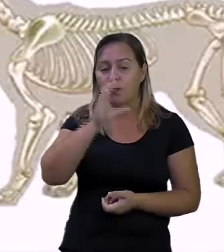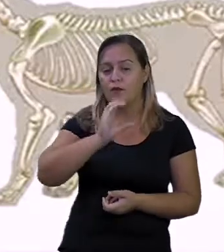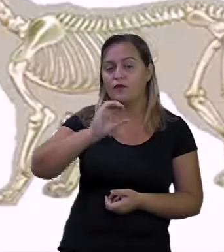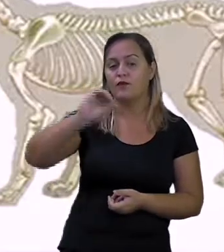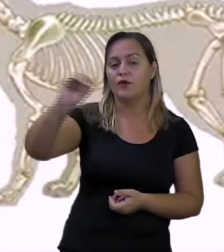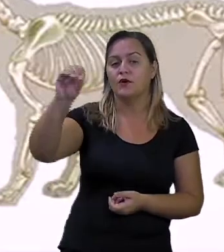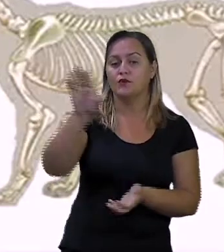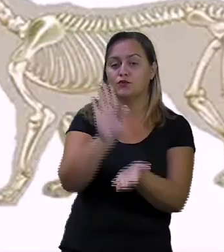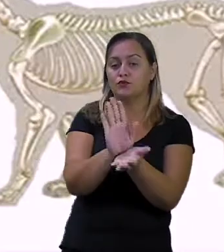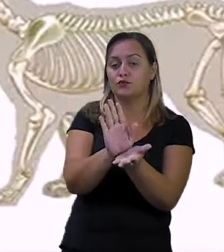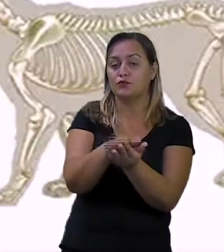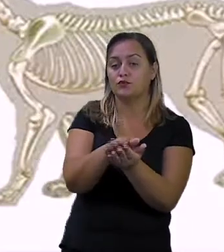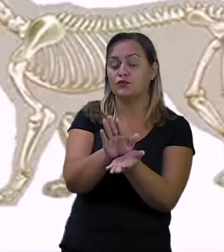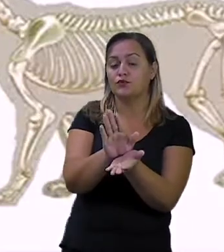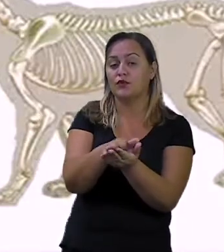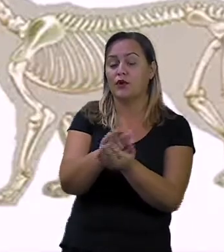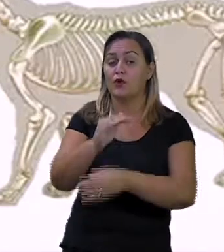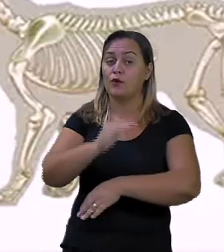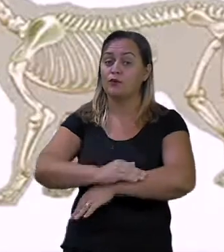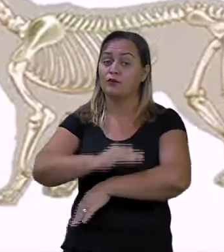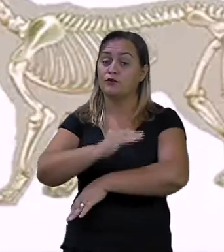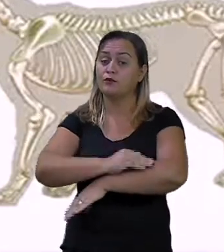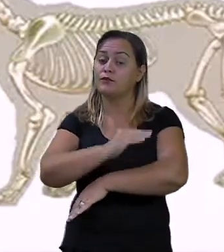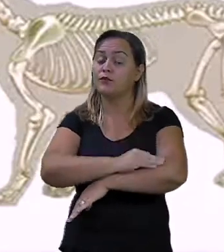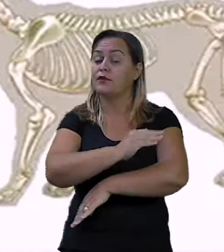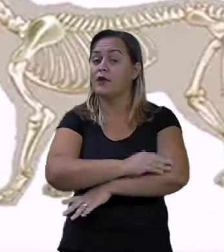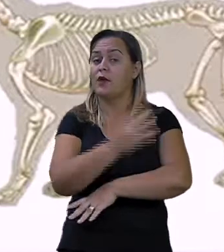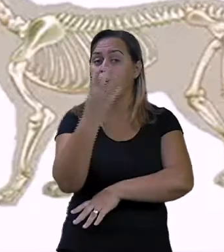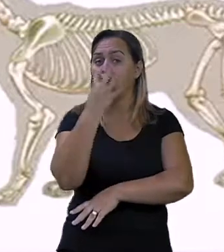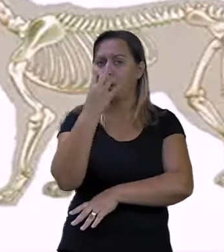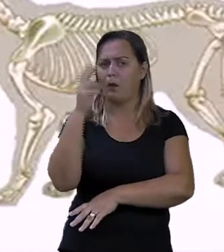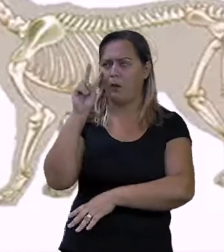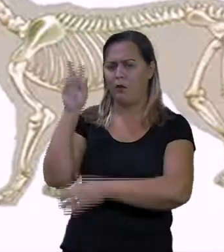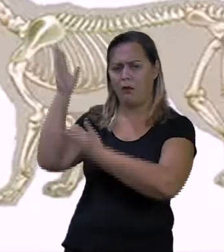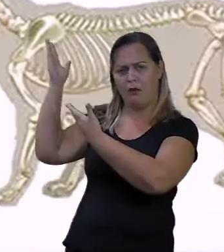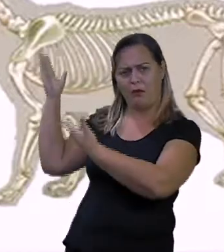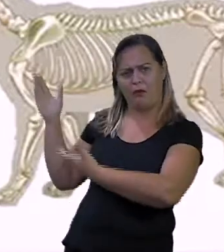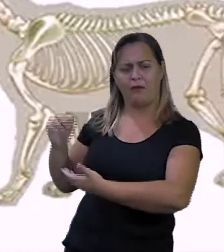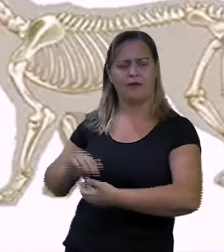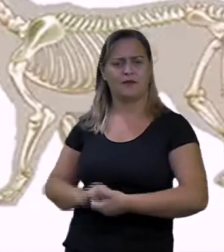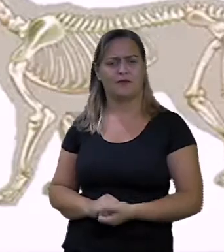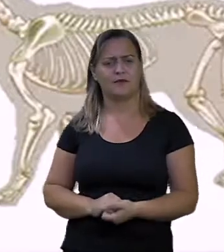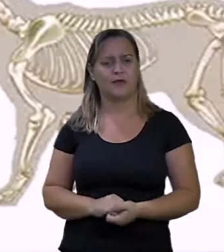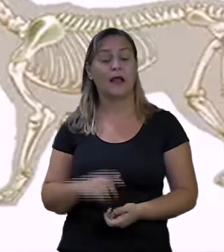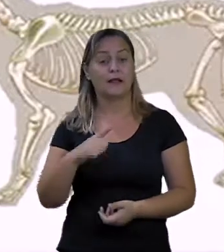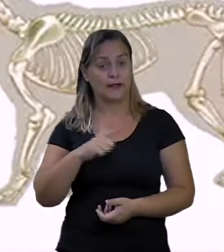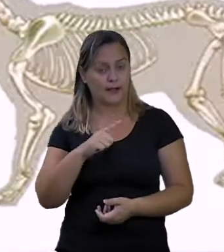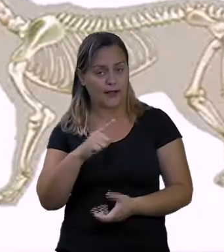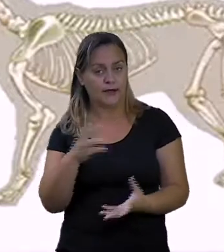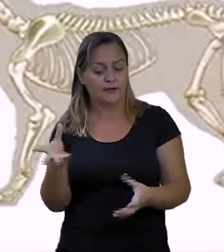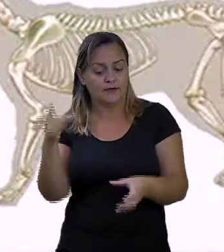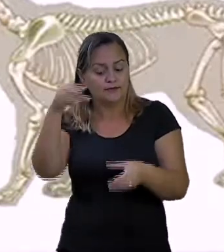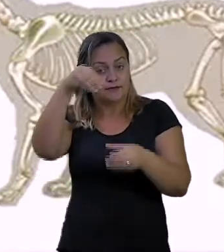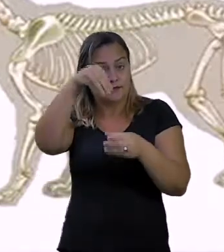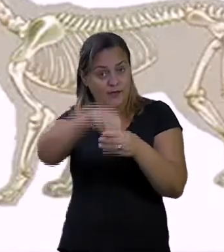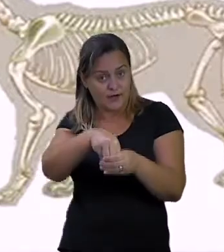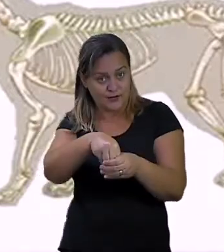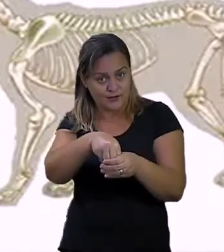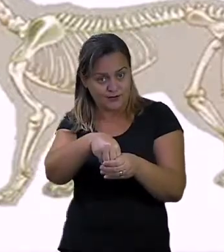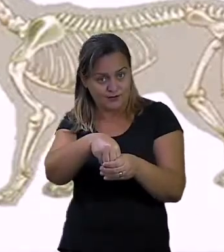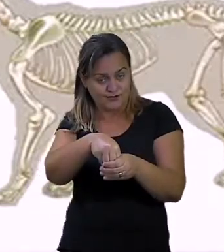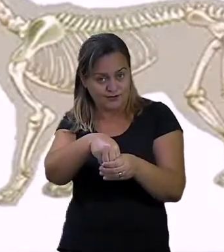tem aqui, o sapo. Eles têm uma estrutura interna. E os que têm